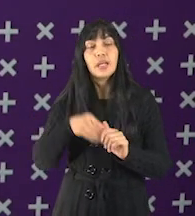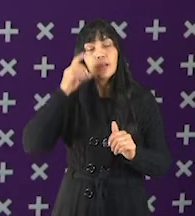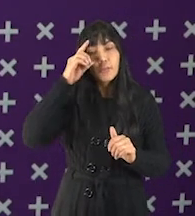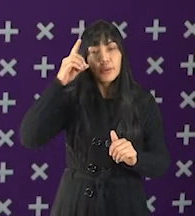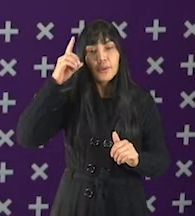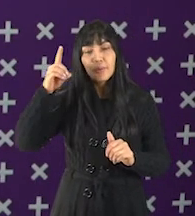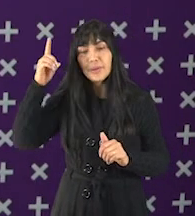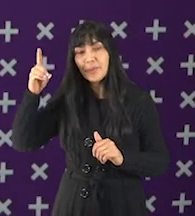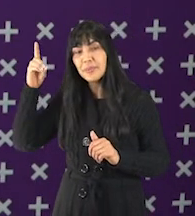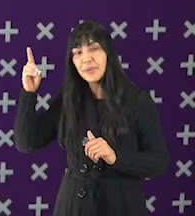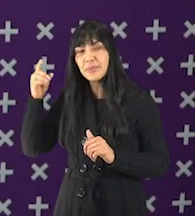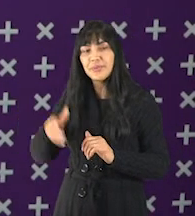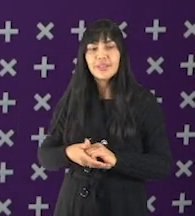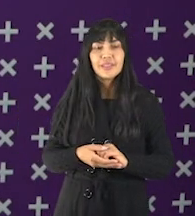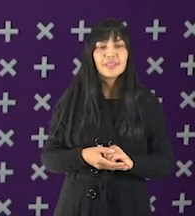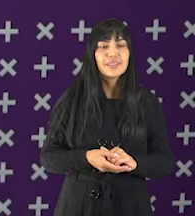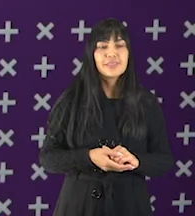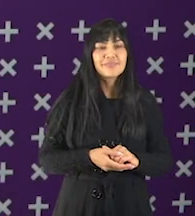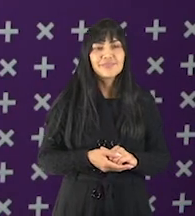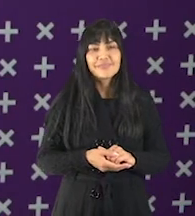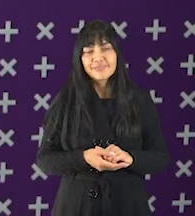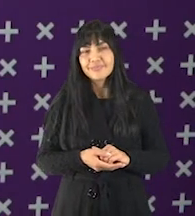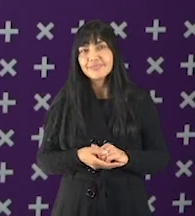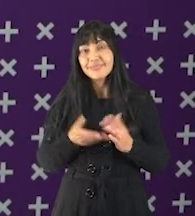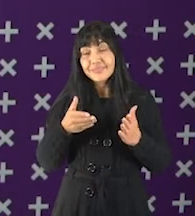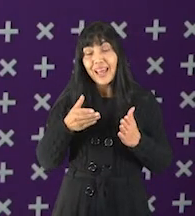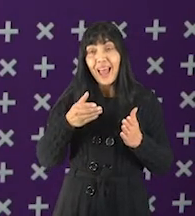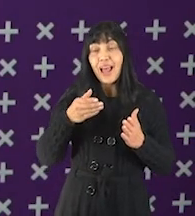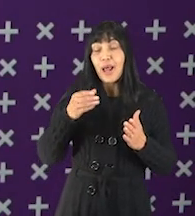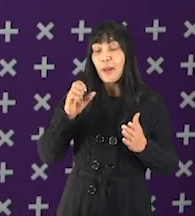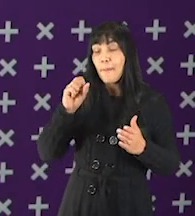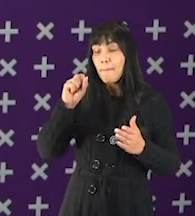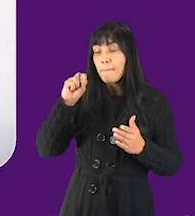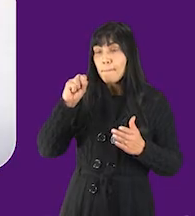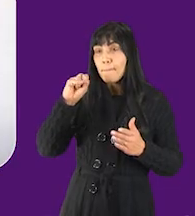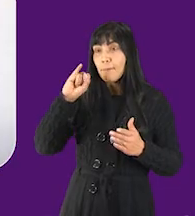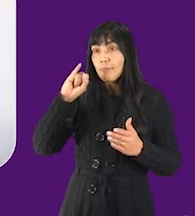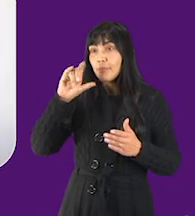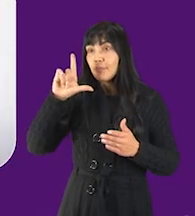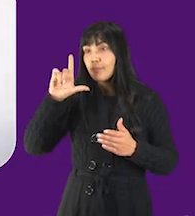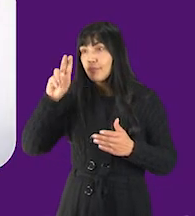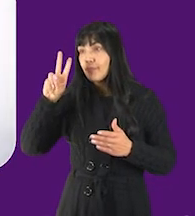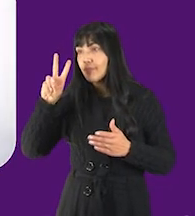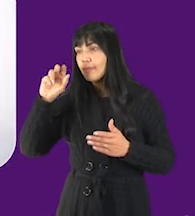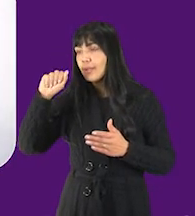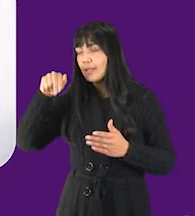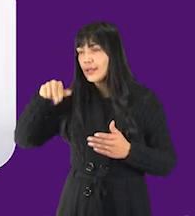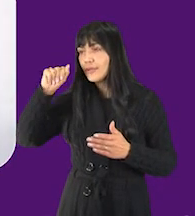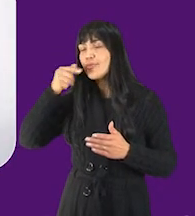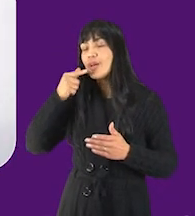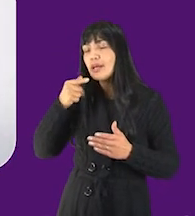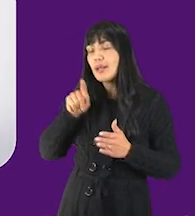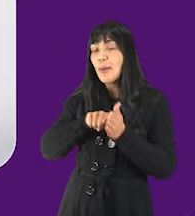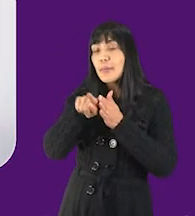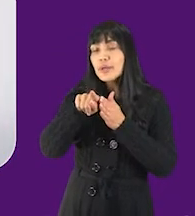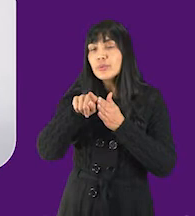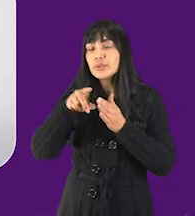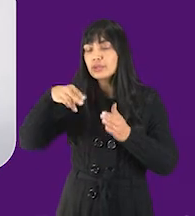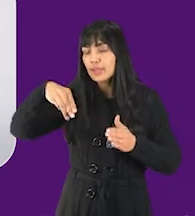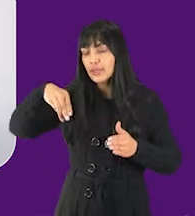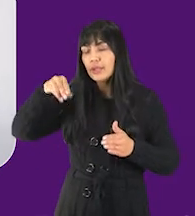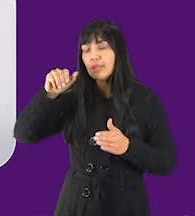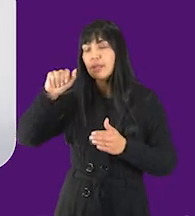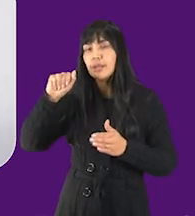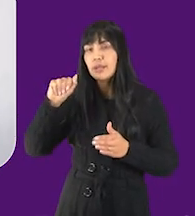dia. Agora, a Silvana tem uma pergunta para o Marcelo, né, Silvana? Isso aí, tudo bom, Marcelo? Prazer,